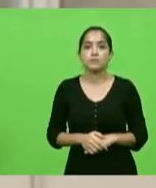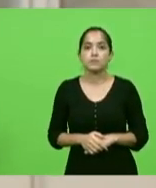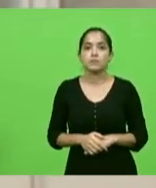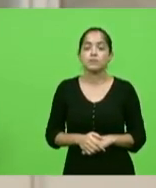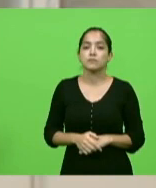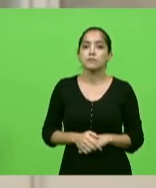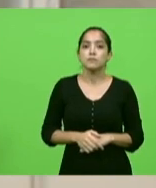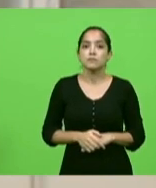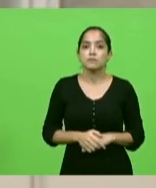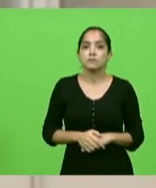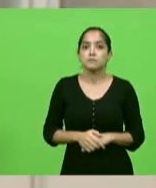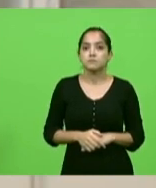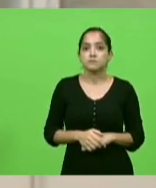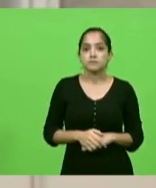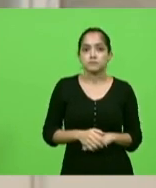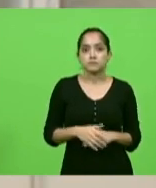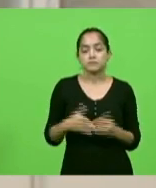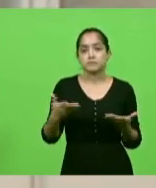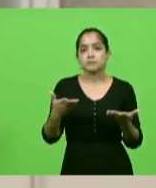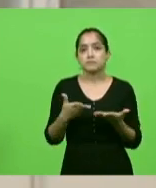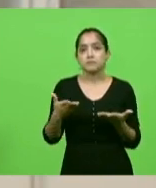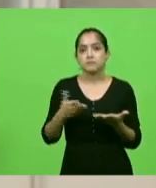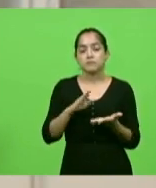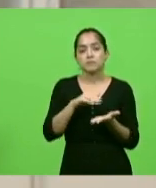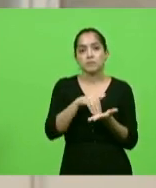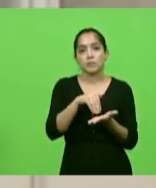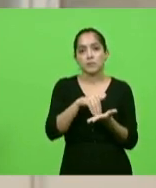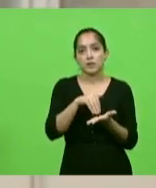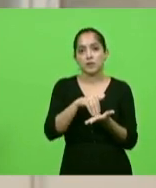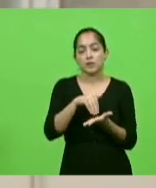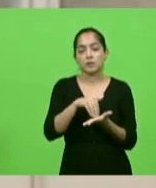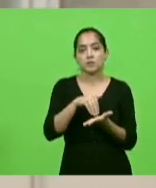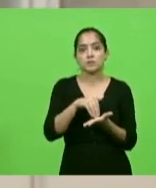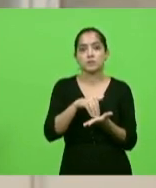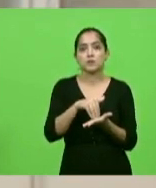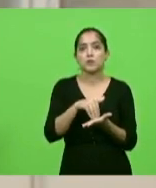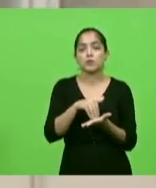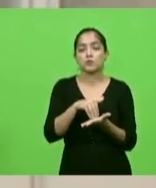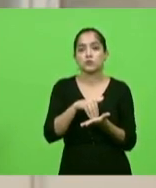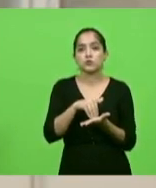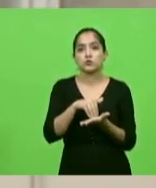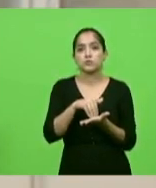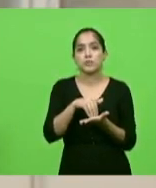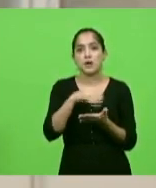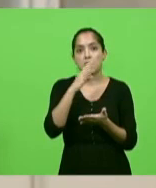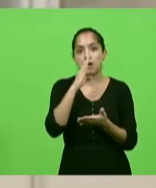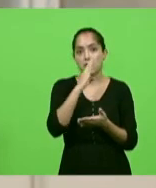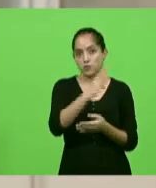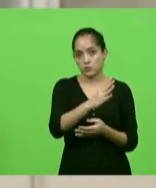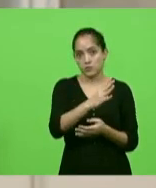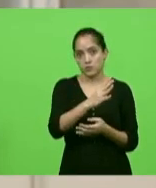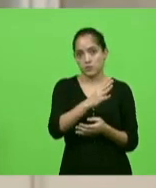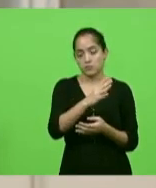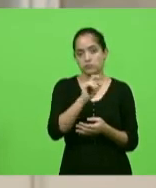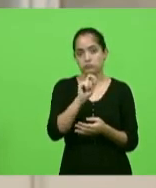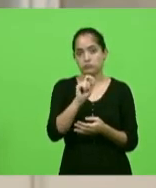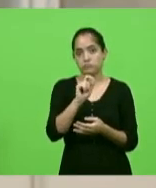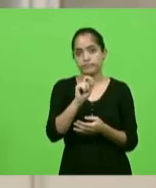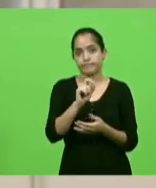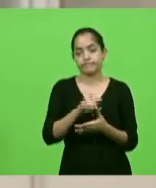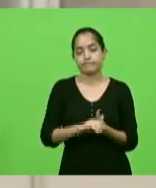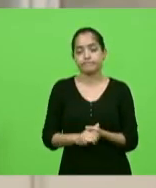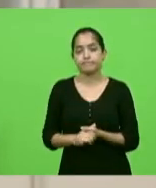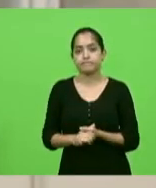o ingresso agora no último na última acusação o